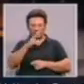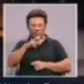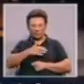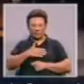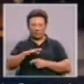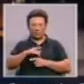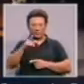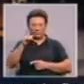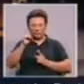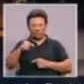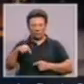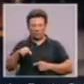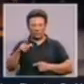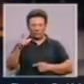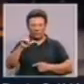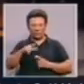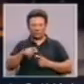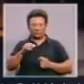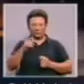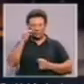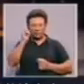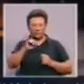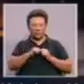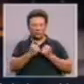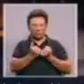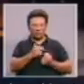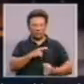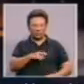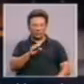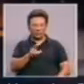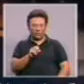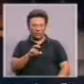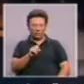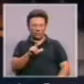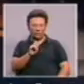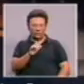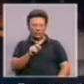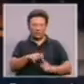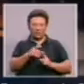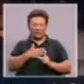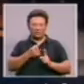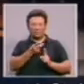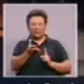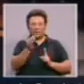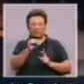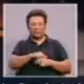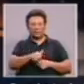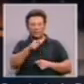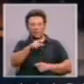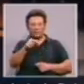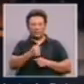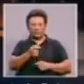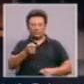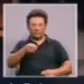aí da cidade de Portuguesa de pneumologia é percorrer até 17 de novembro 14 capitais de Distrito onde para a